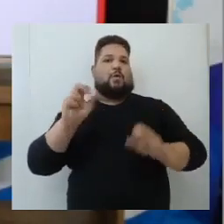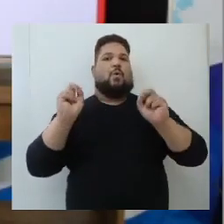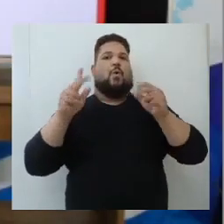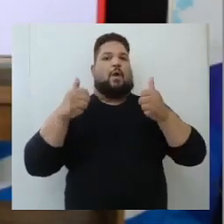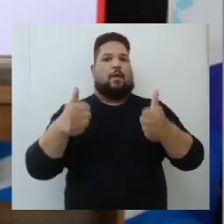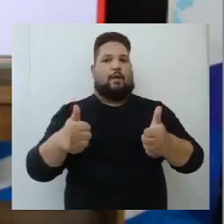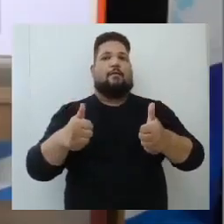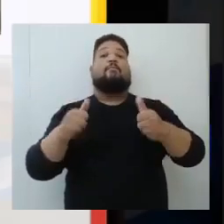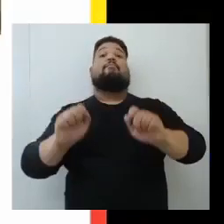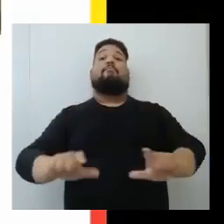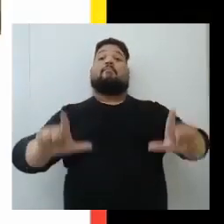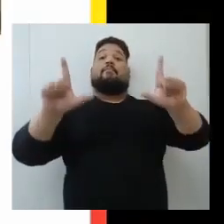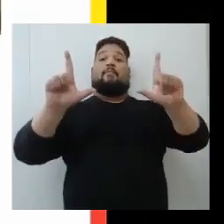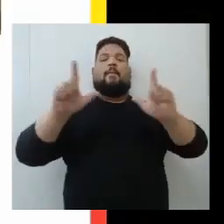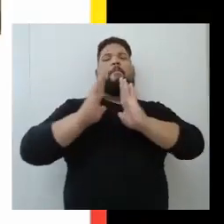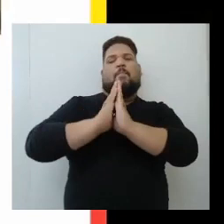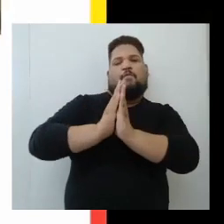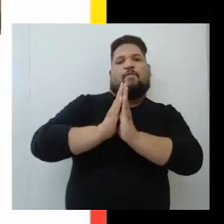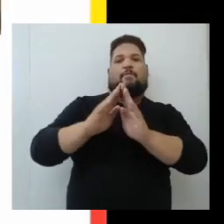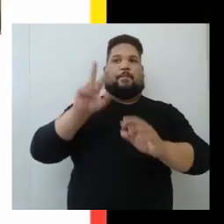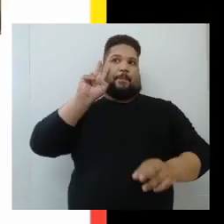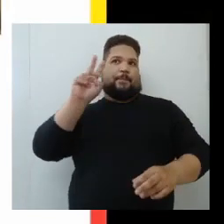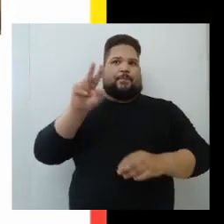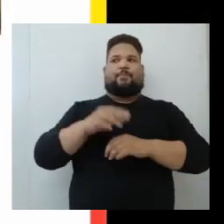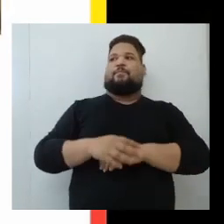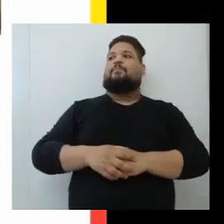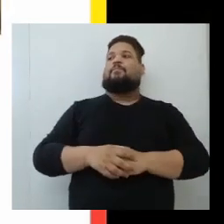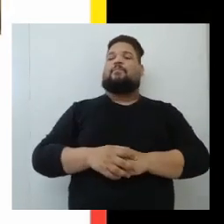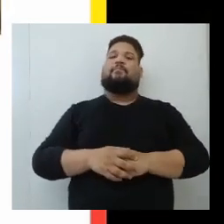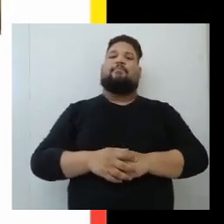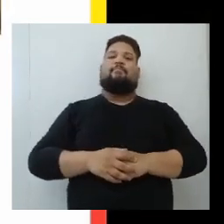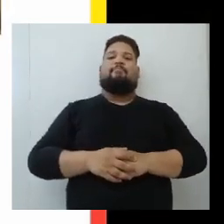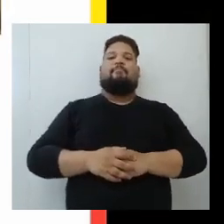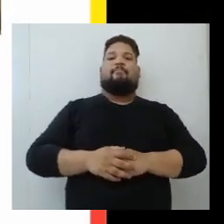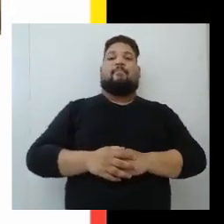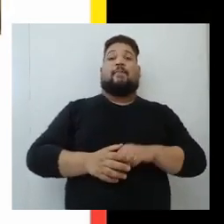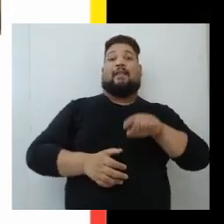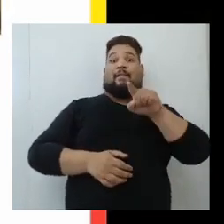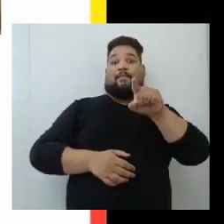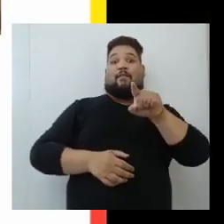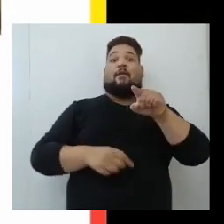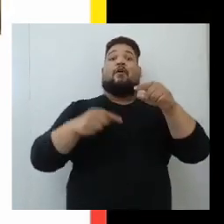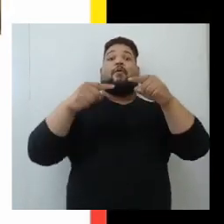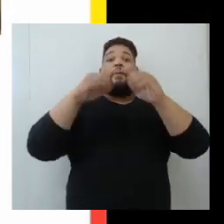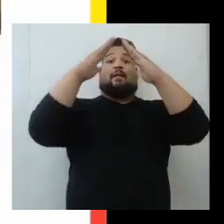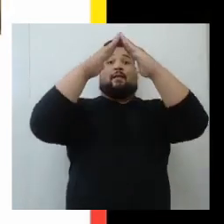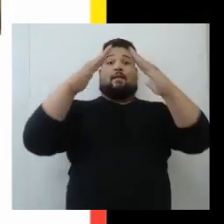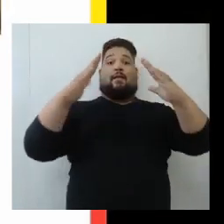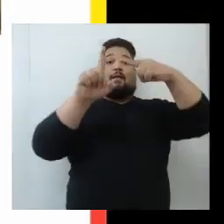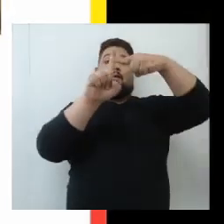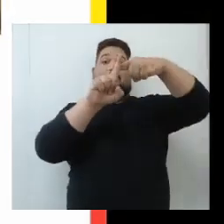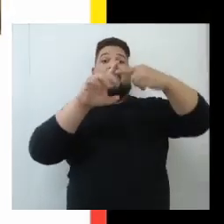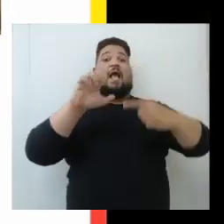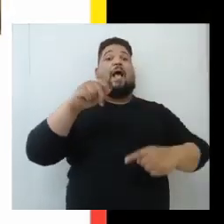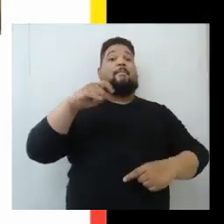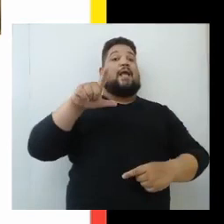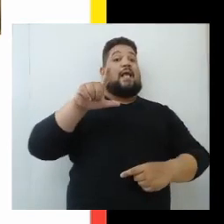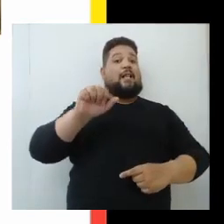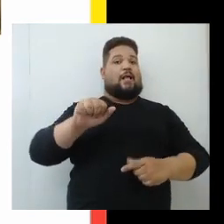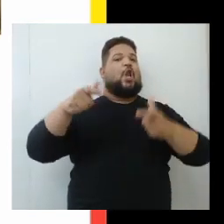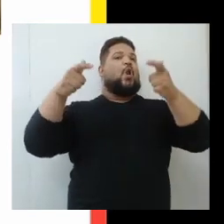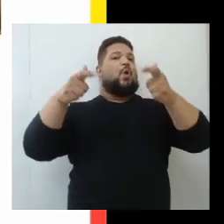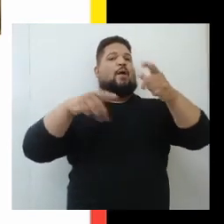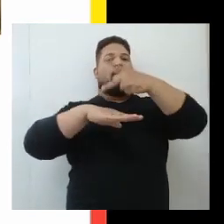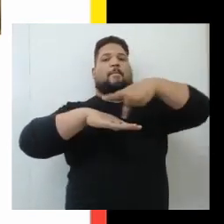favor. A gente tem aí um detalhe do teto da Capela Sistina, lá no